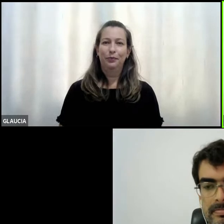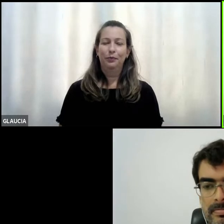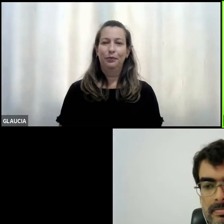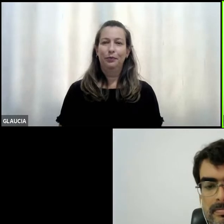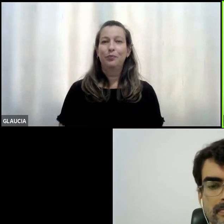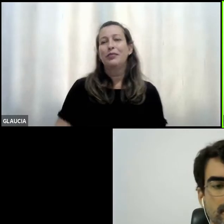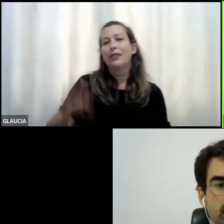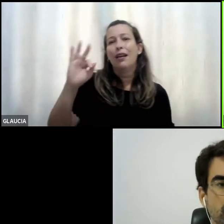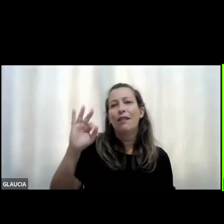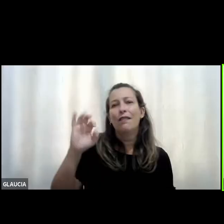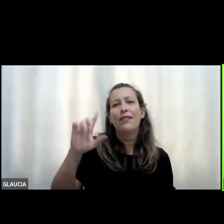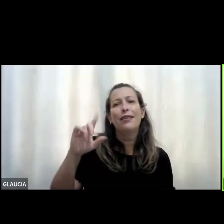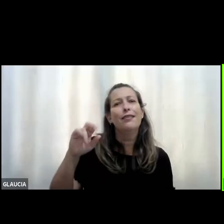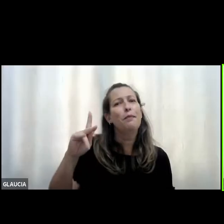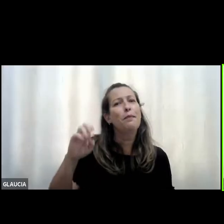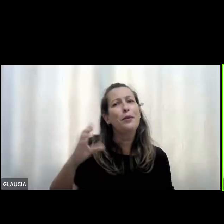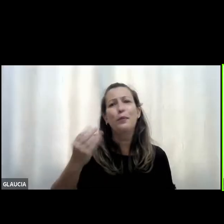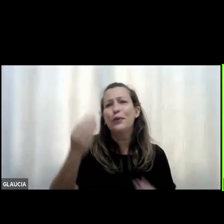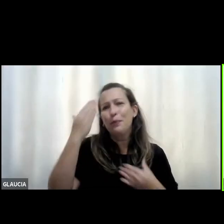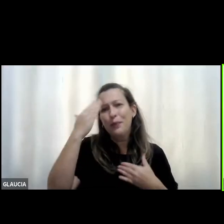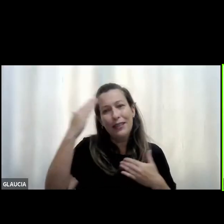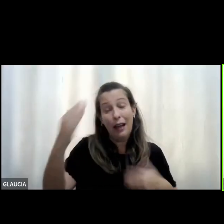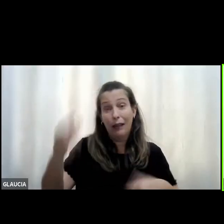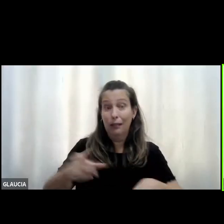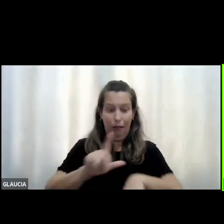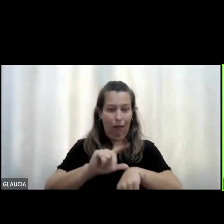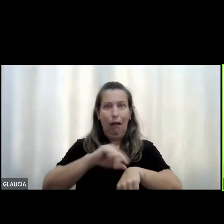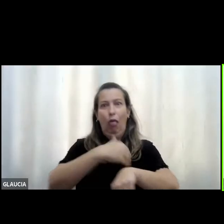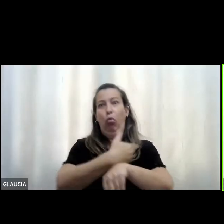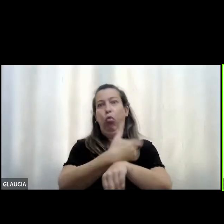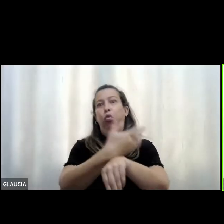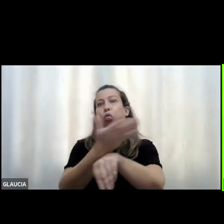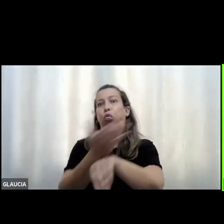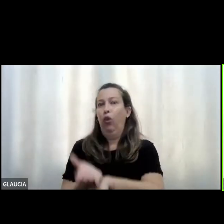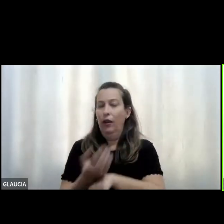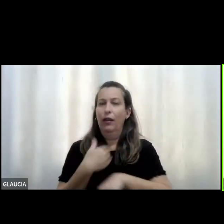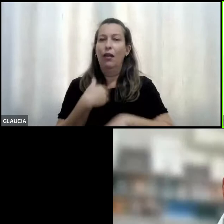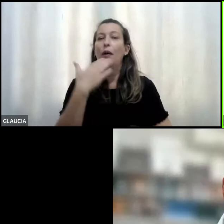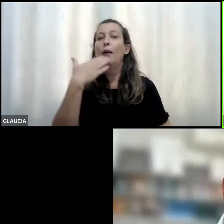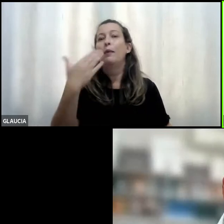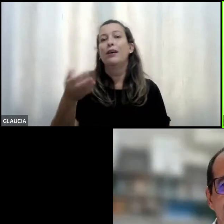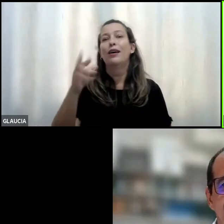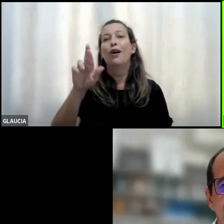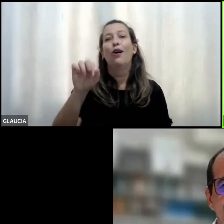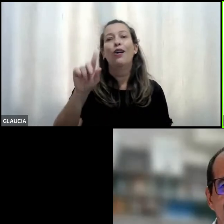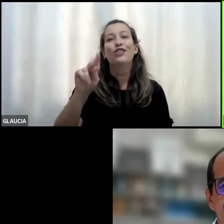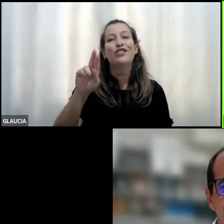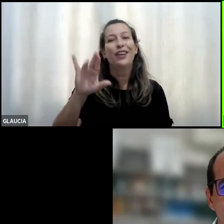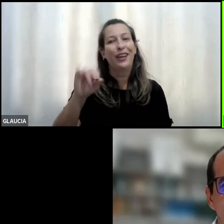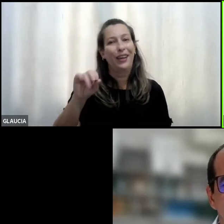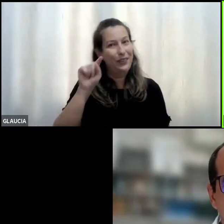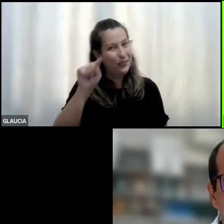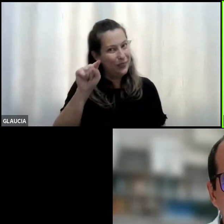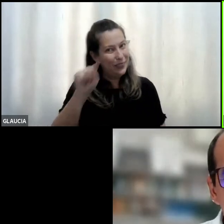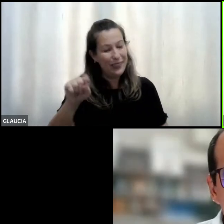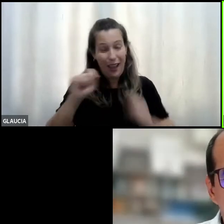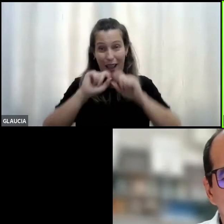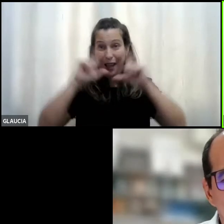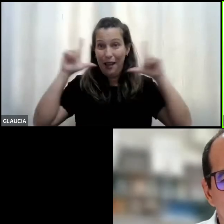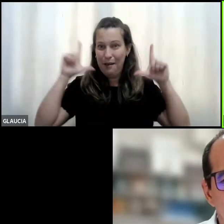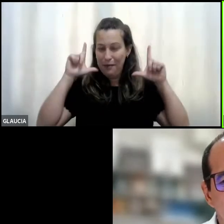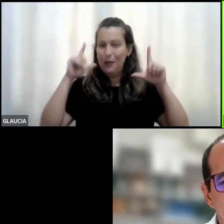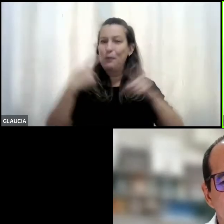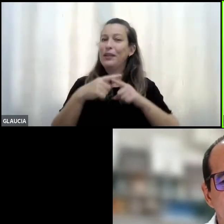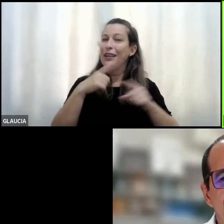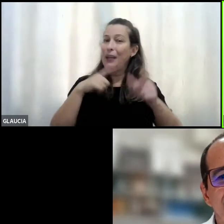Felipe, muito obrigada. Gente, pelo avançar do horário, eu queria pedir para a Rogéria ativar a câmera, que a gente tem uma pergunta para você, de ninguém menos que